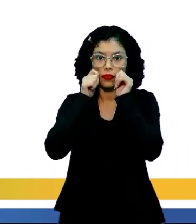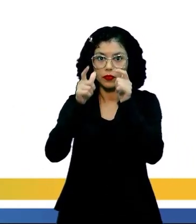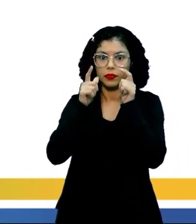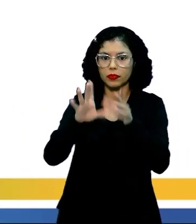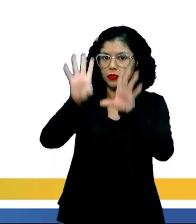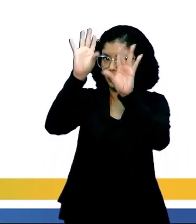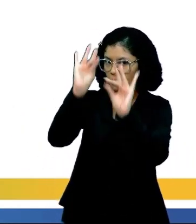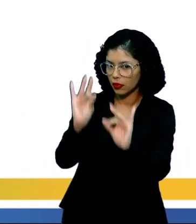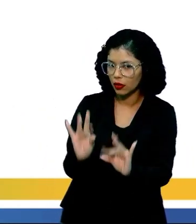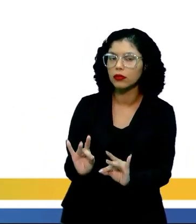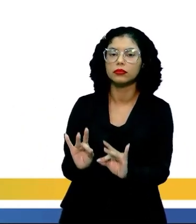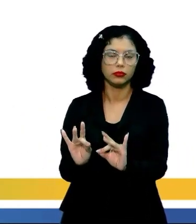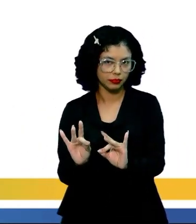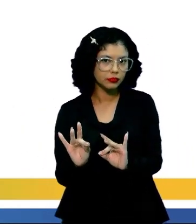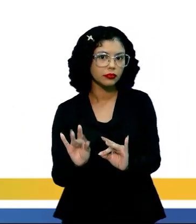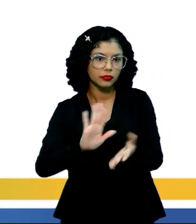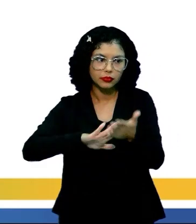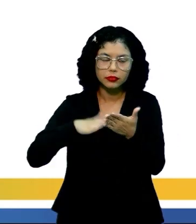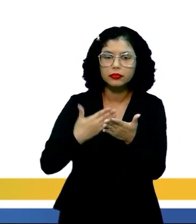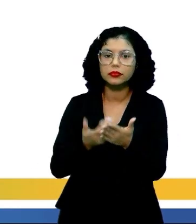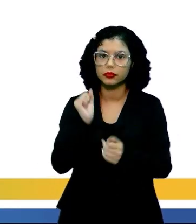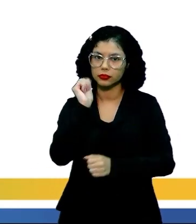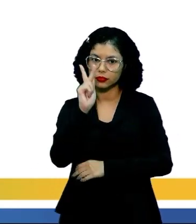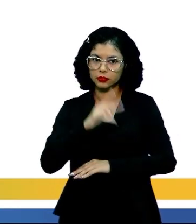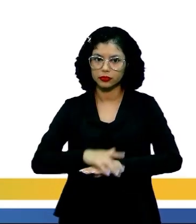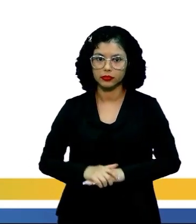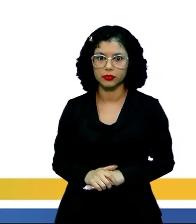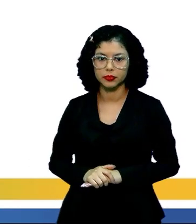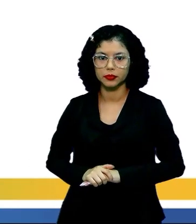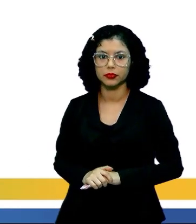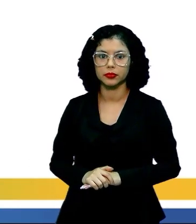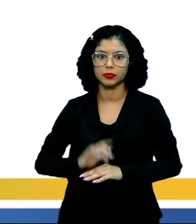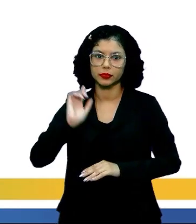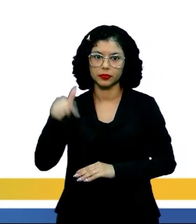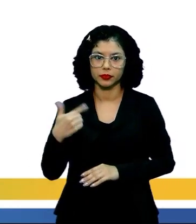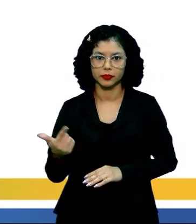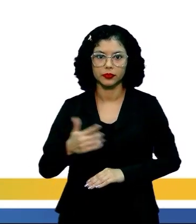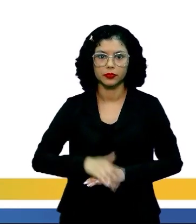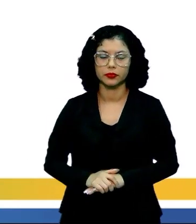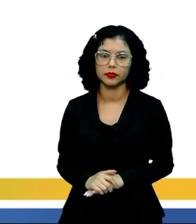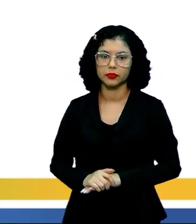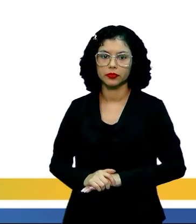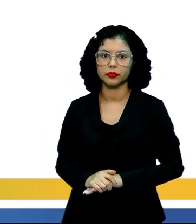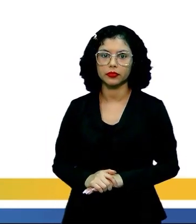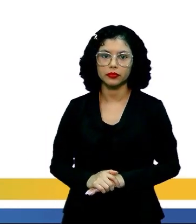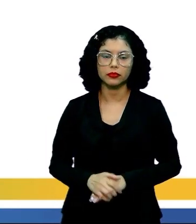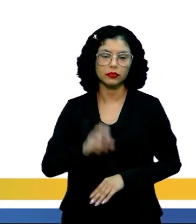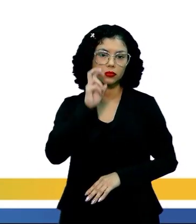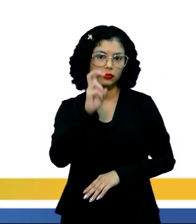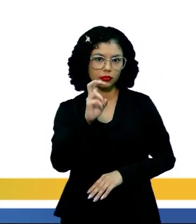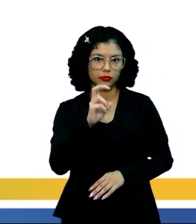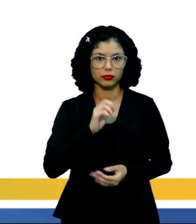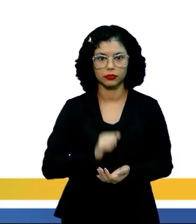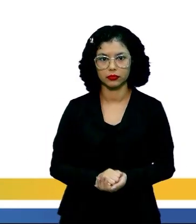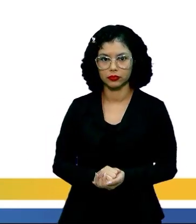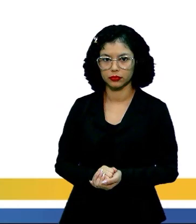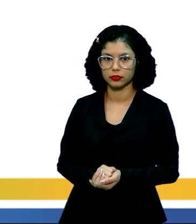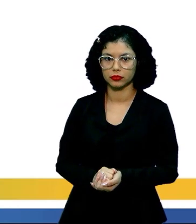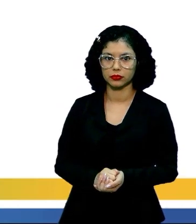atenção nos detalhes aqui da interpretação. A próxima, questão